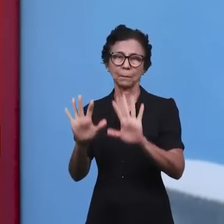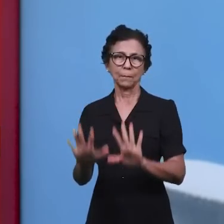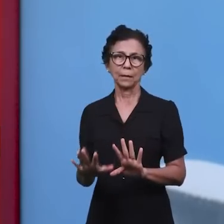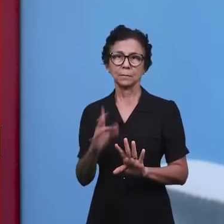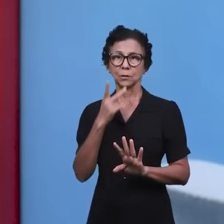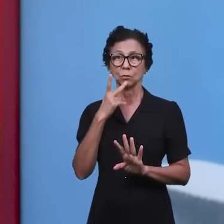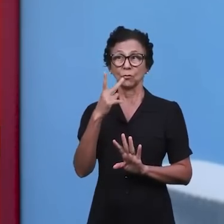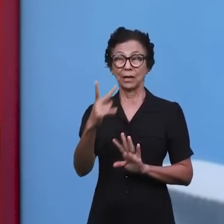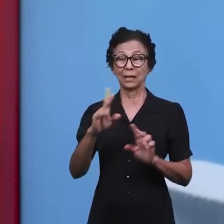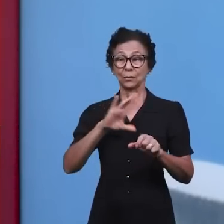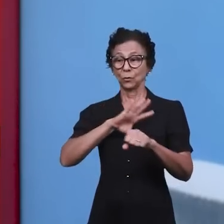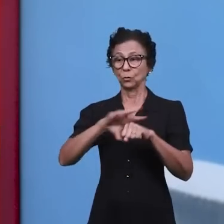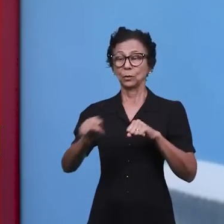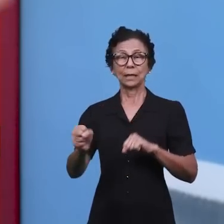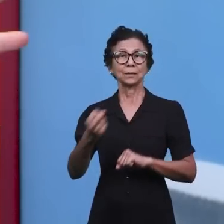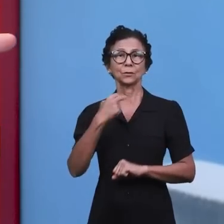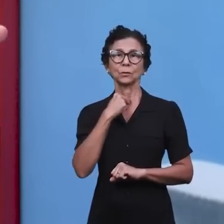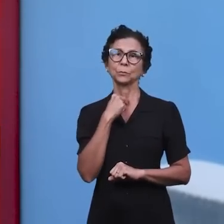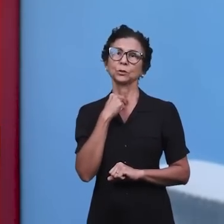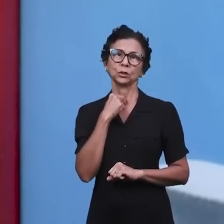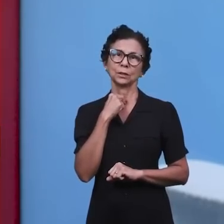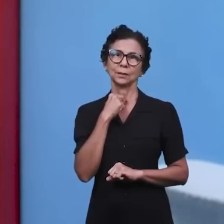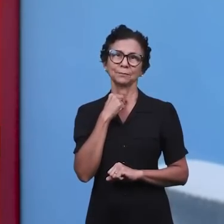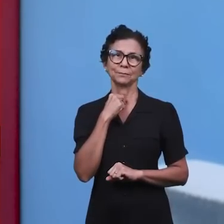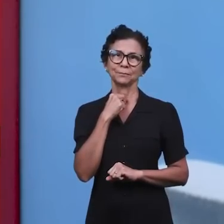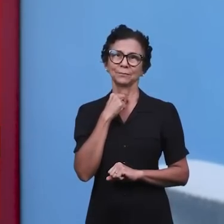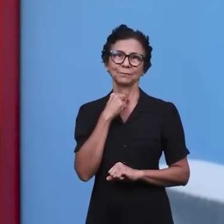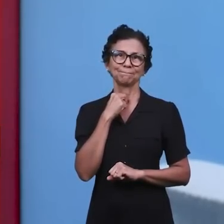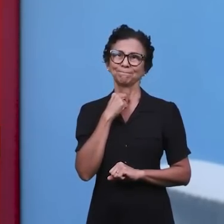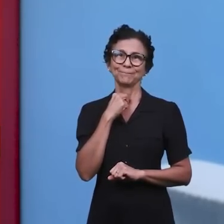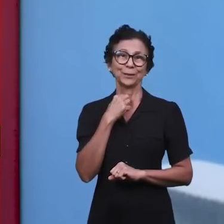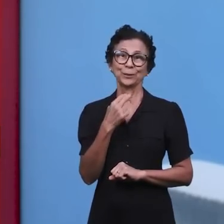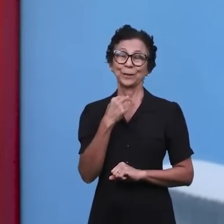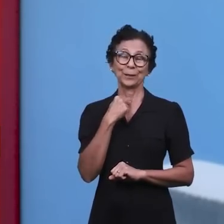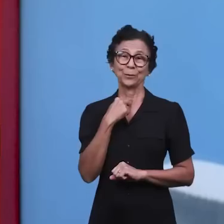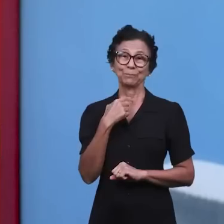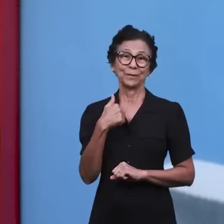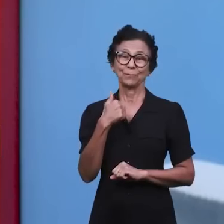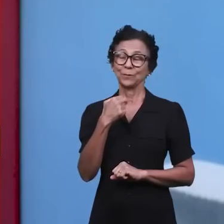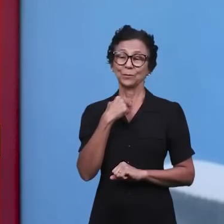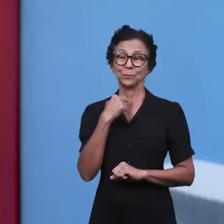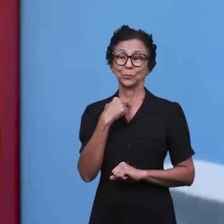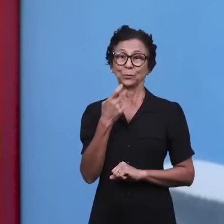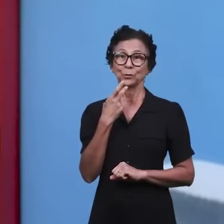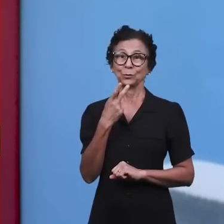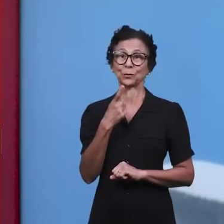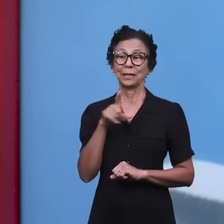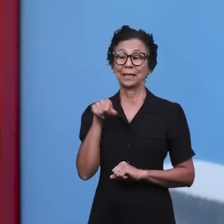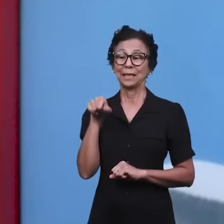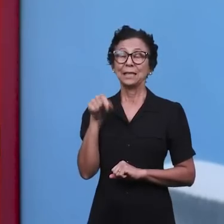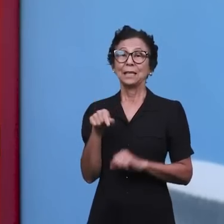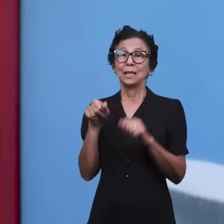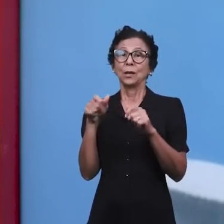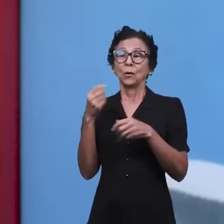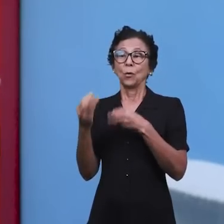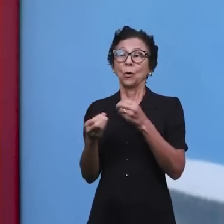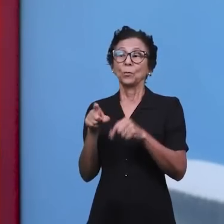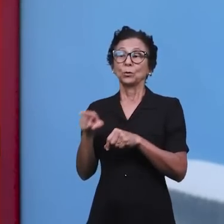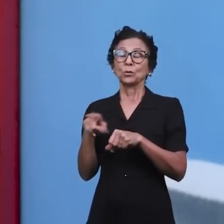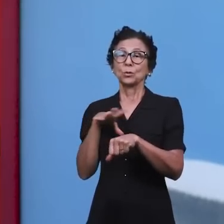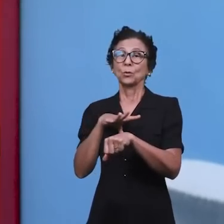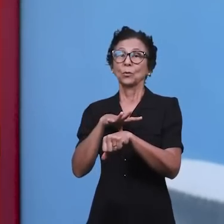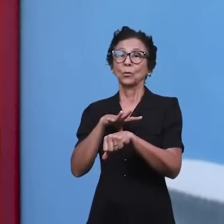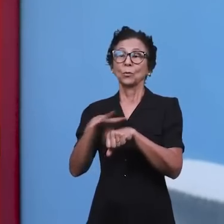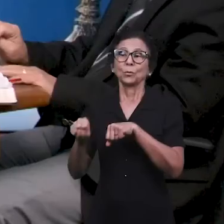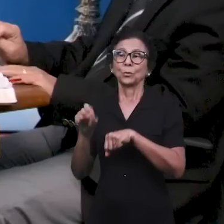da irmã, foi maravilhoso, glorificamos ali, mas eu não pude dizer o que o Senhor operou, porque era coisa